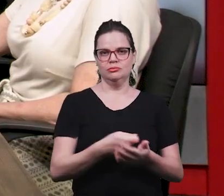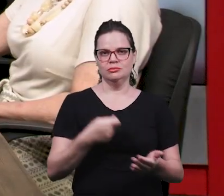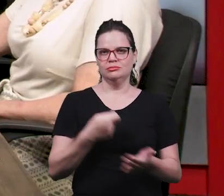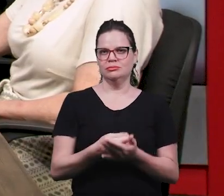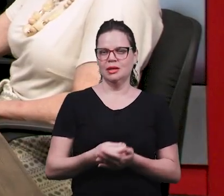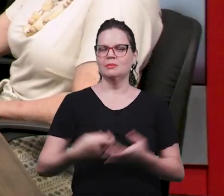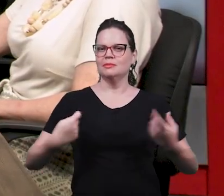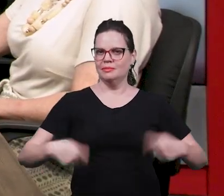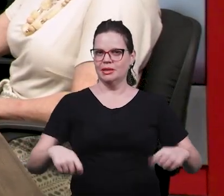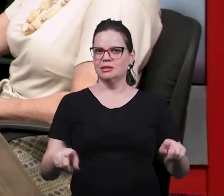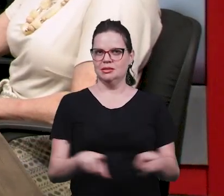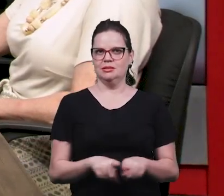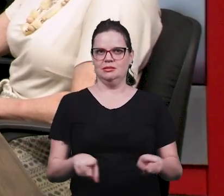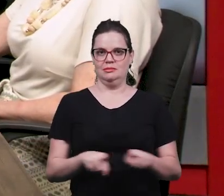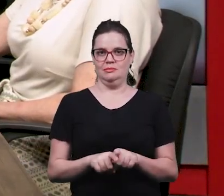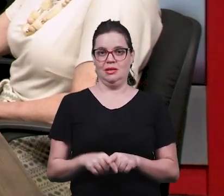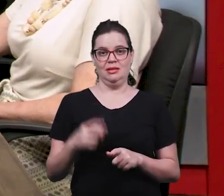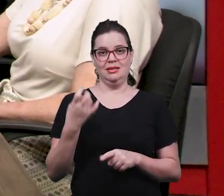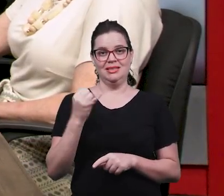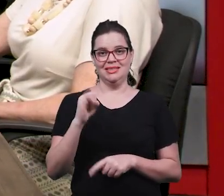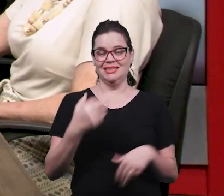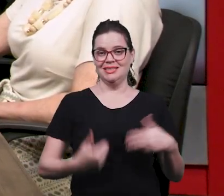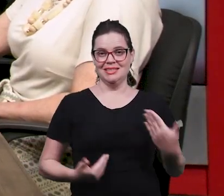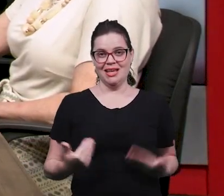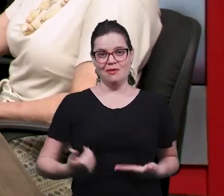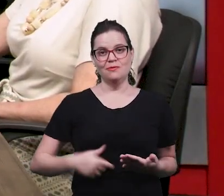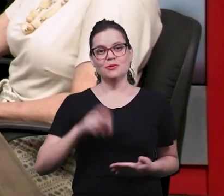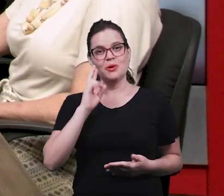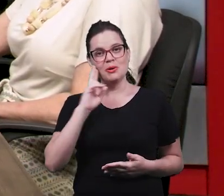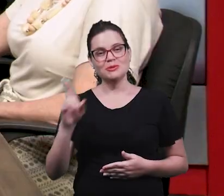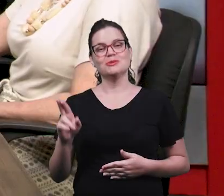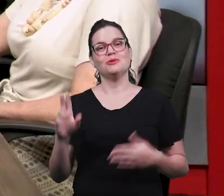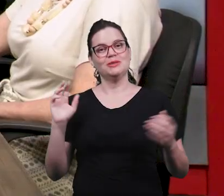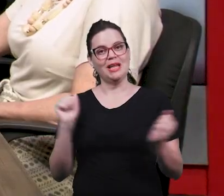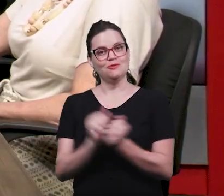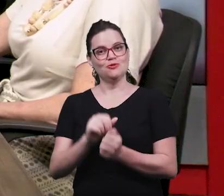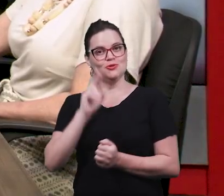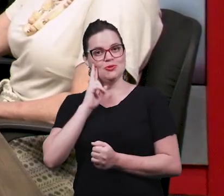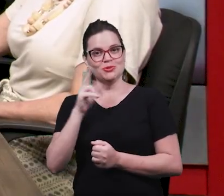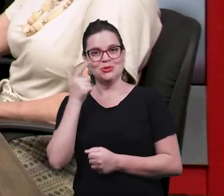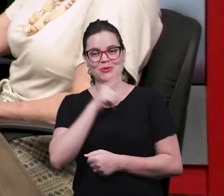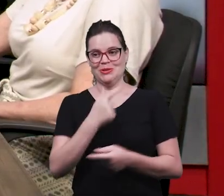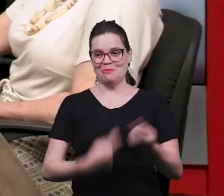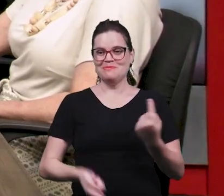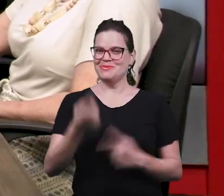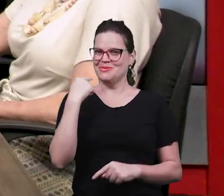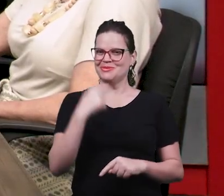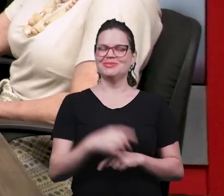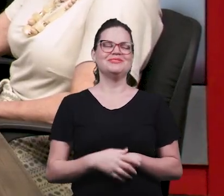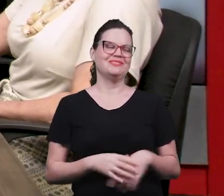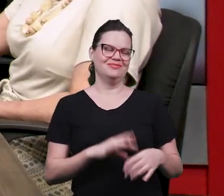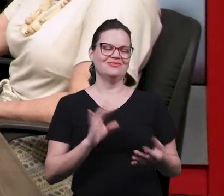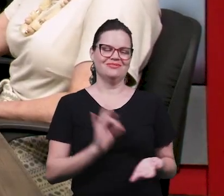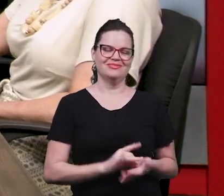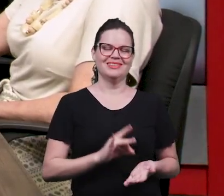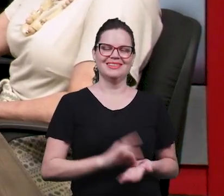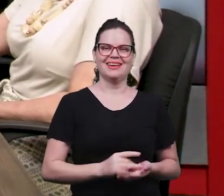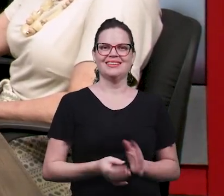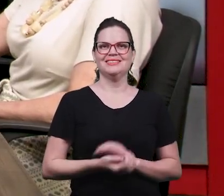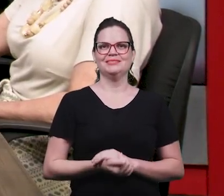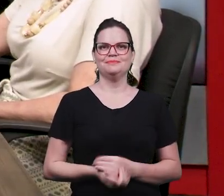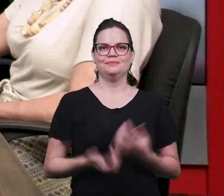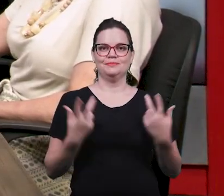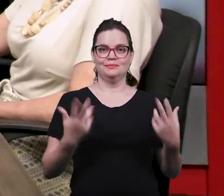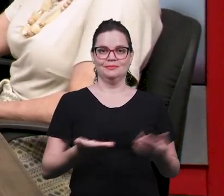disciplina estão vencendo, e aqueles que estão na direção do Senhor, então é um sucesso. É verdade. Agora, pastor... Dentro daquilo